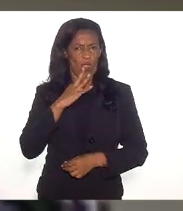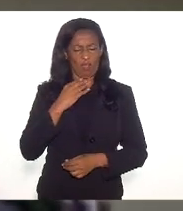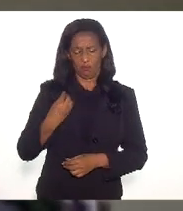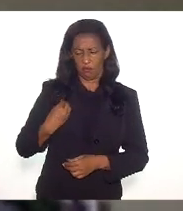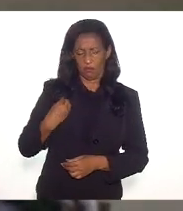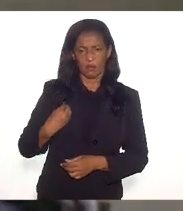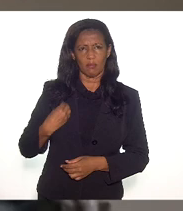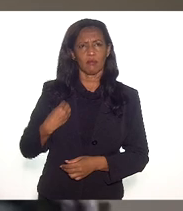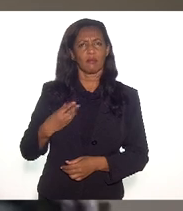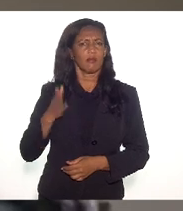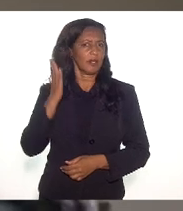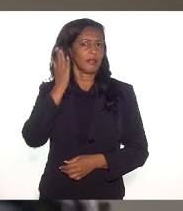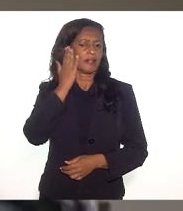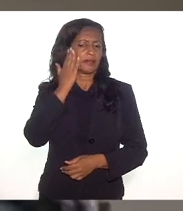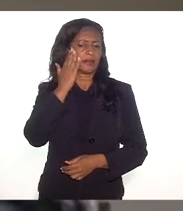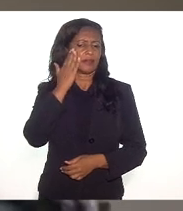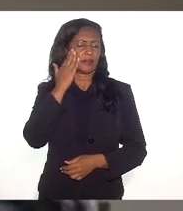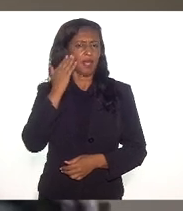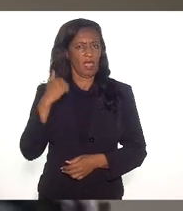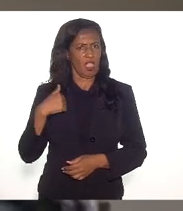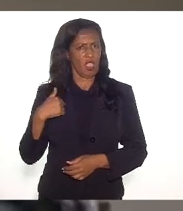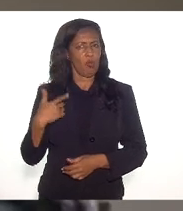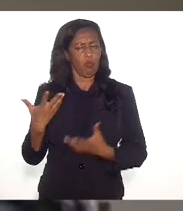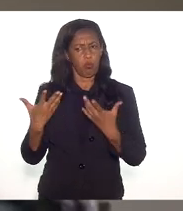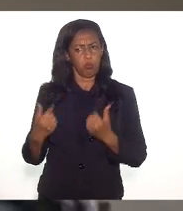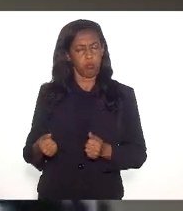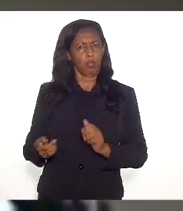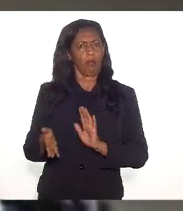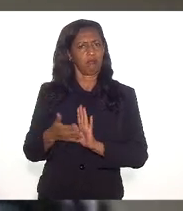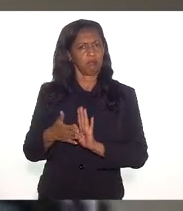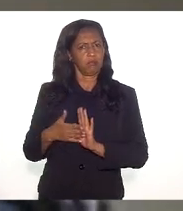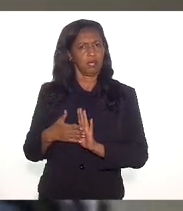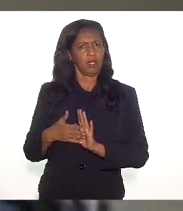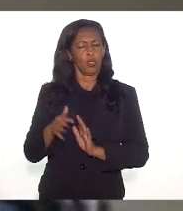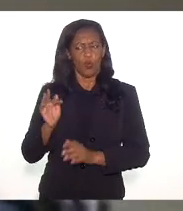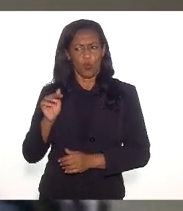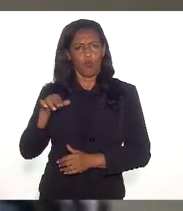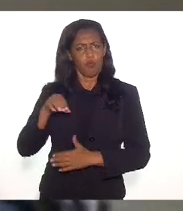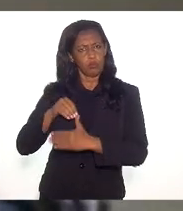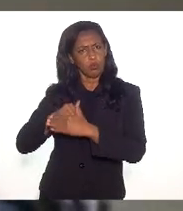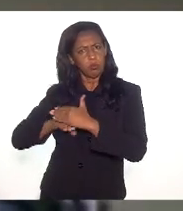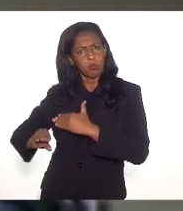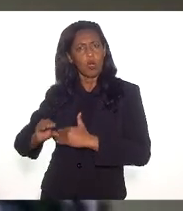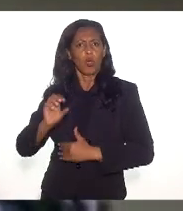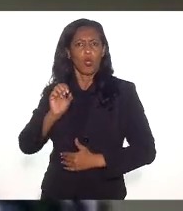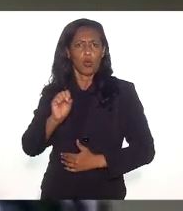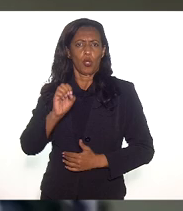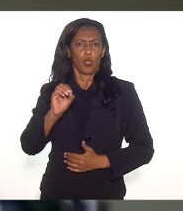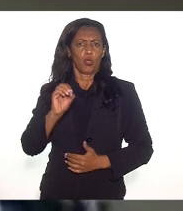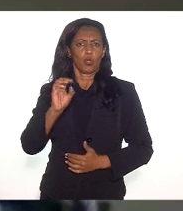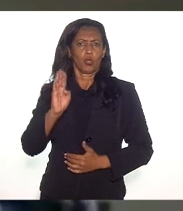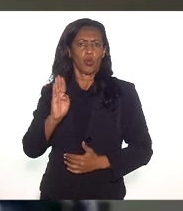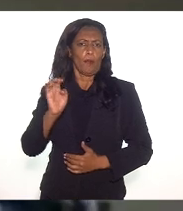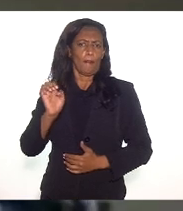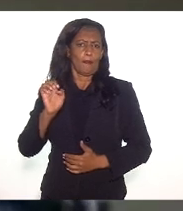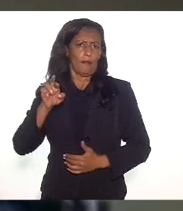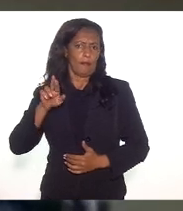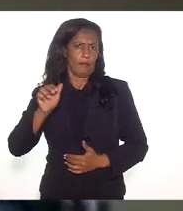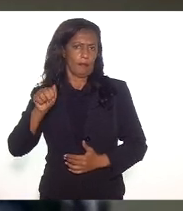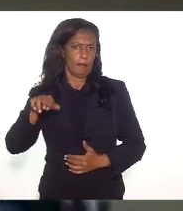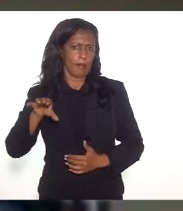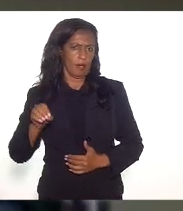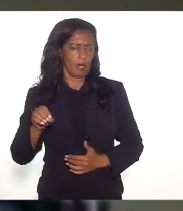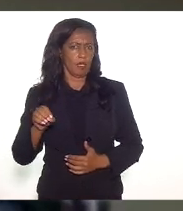sabem, eu sou favorável à criação do Fundo Soberano, à medida que é